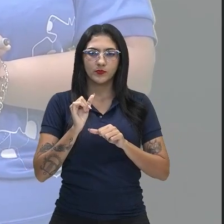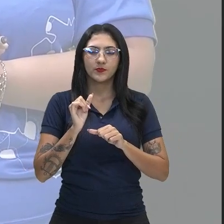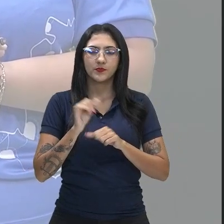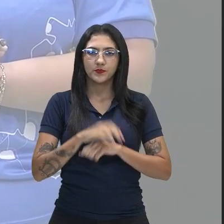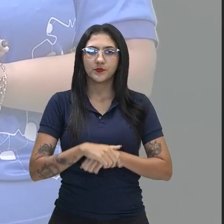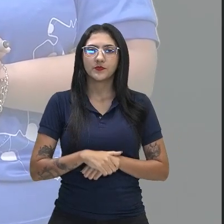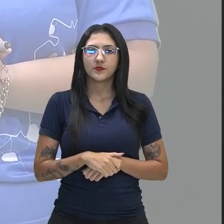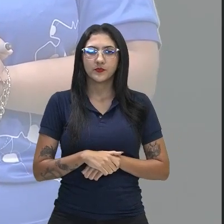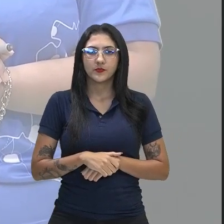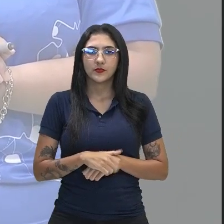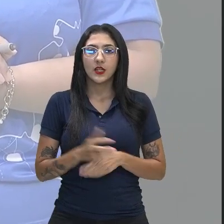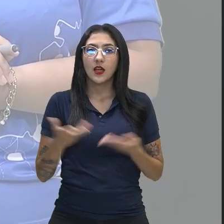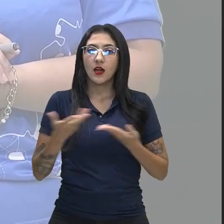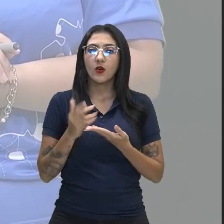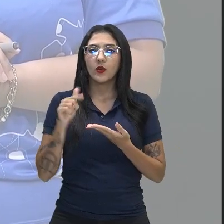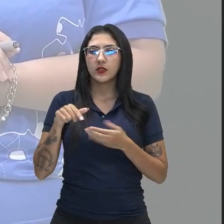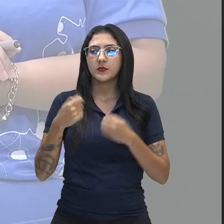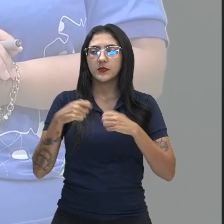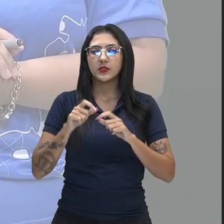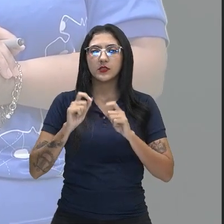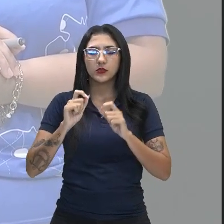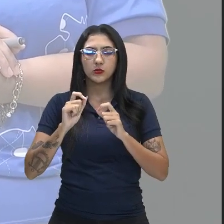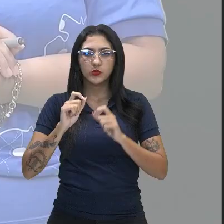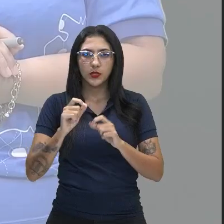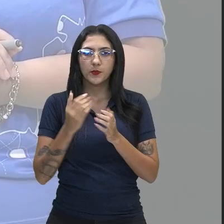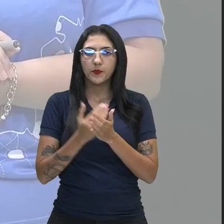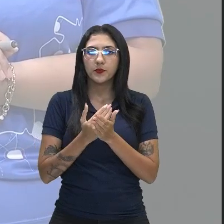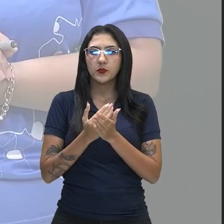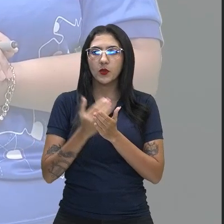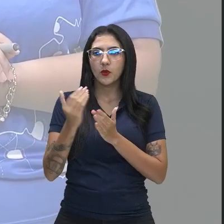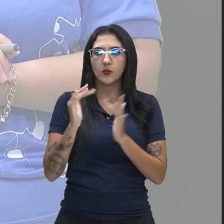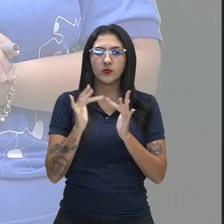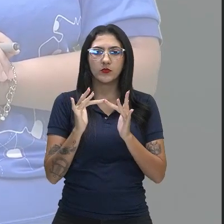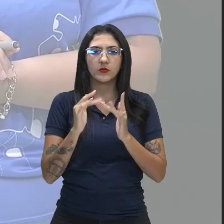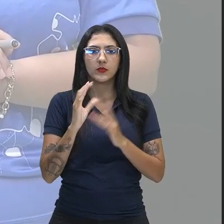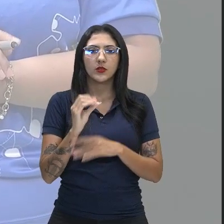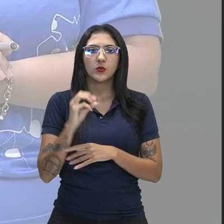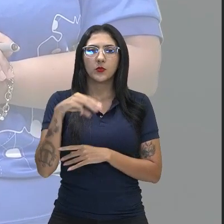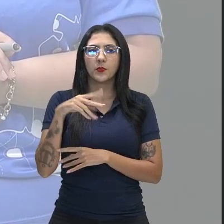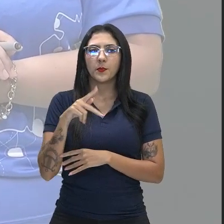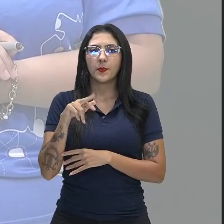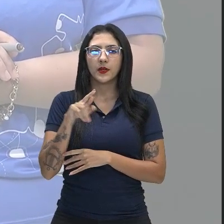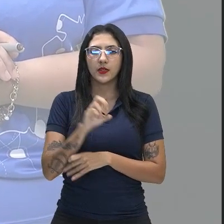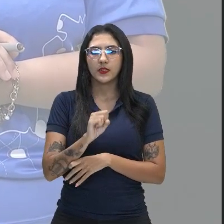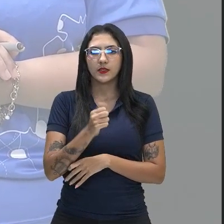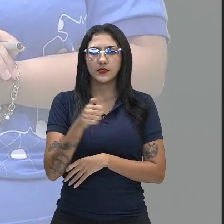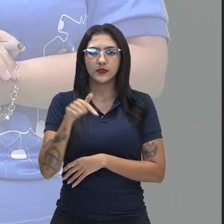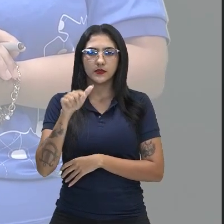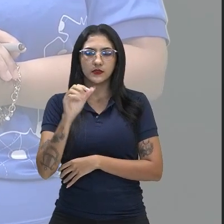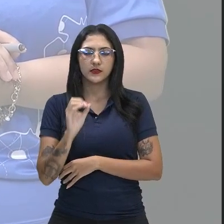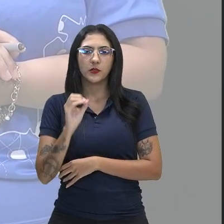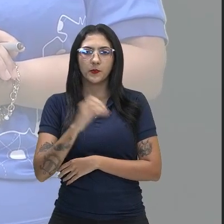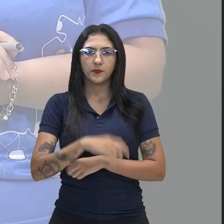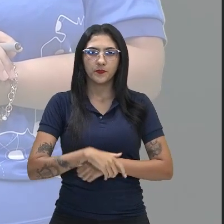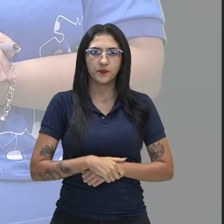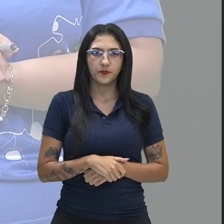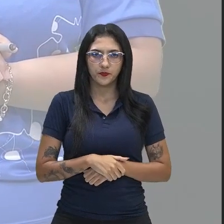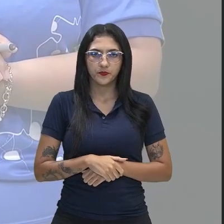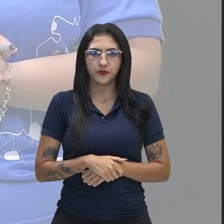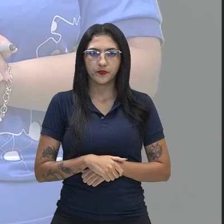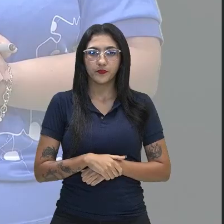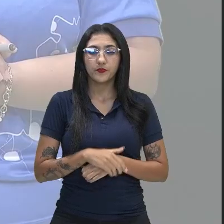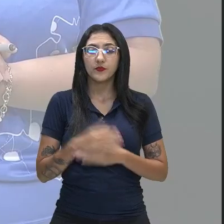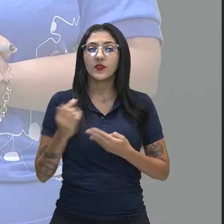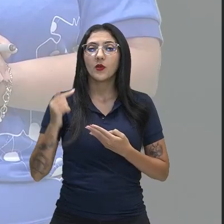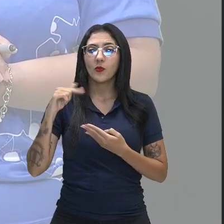combustível. Ele acontecia a partir da ignição por compressão. Então, o ciclo do motor a